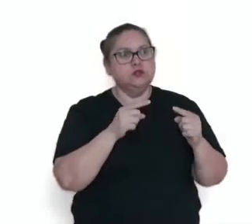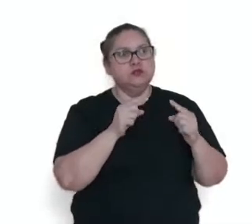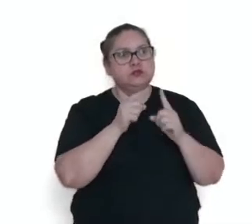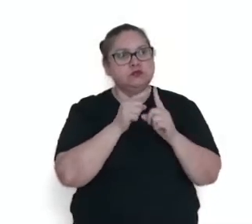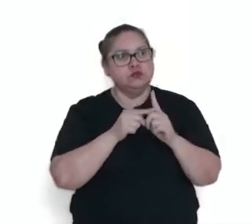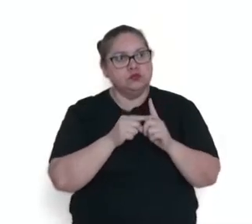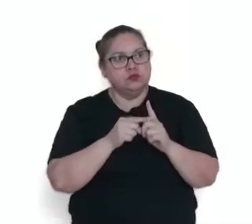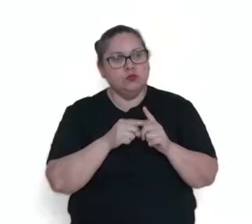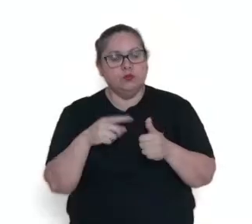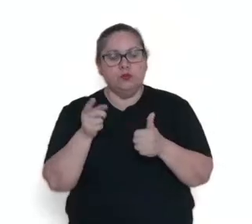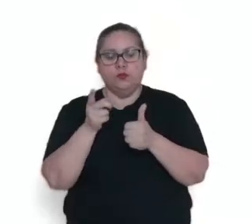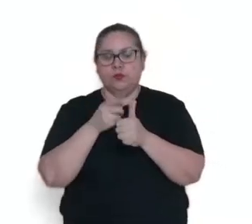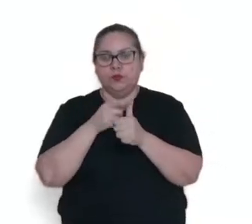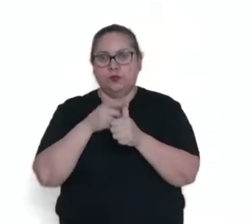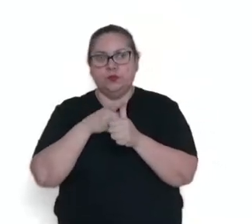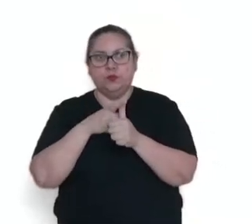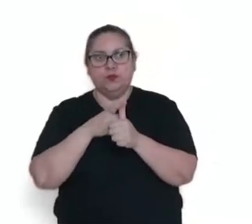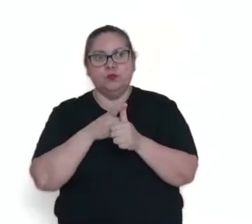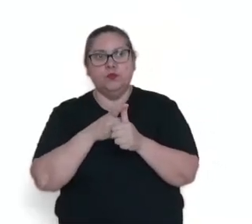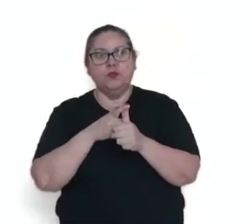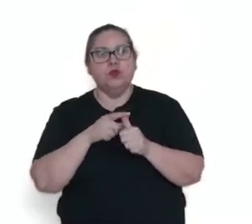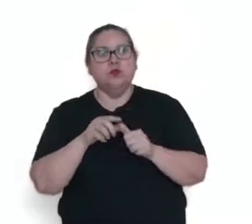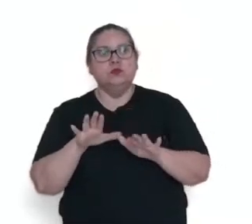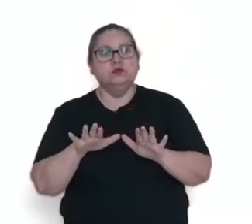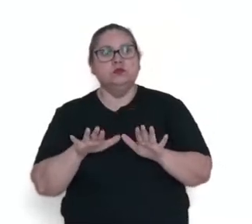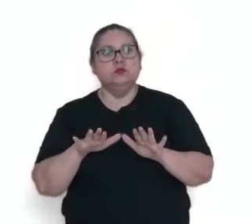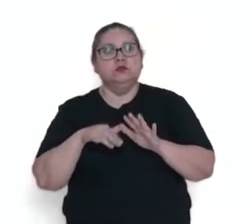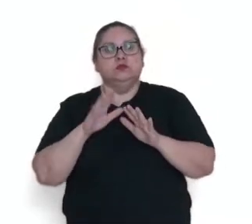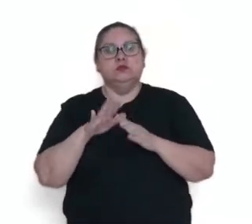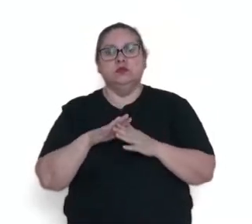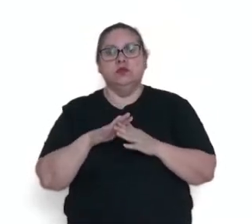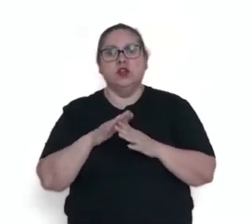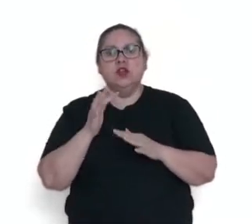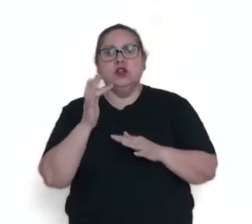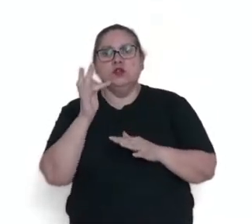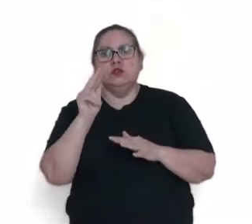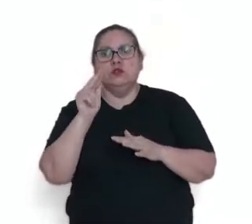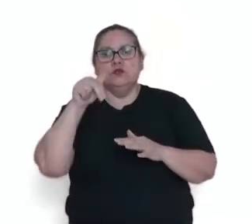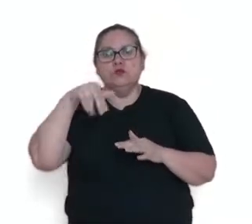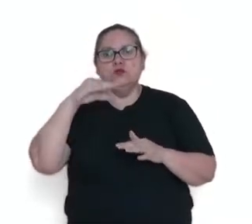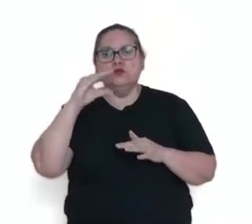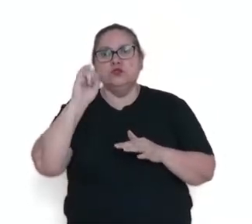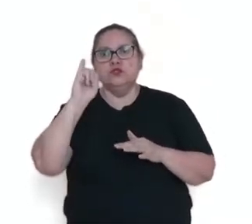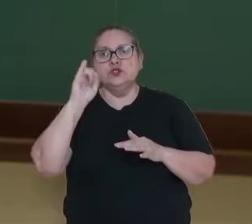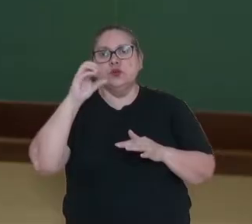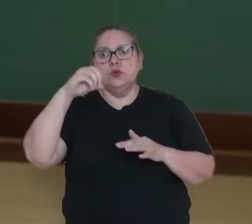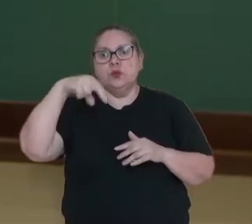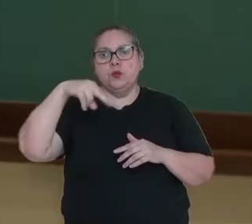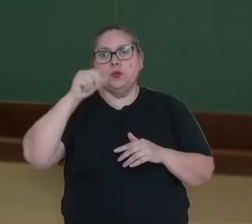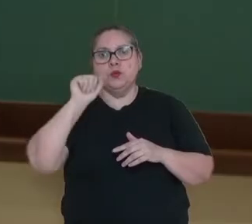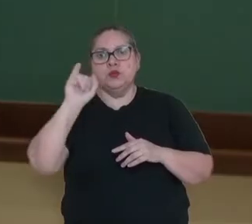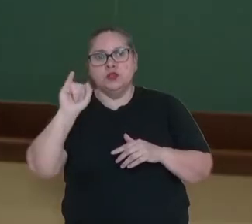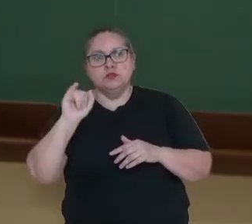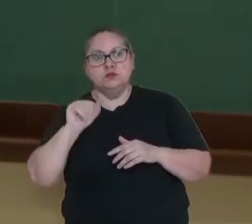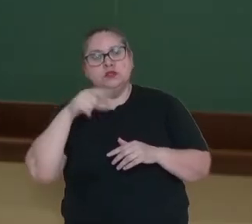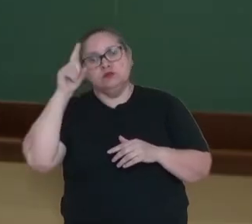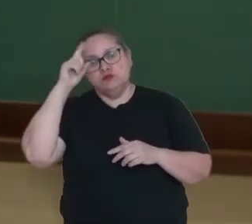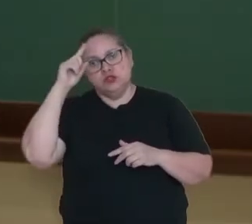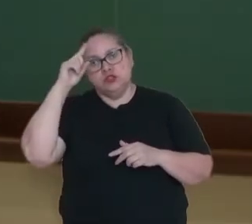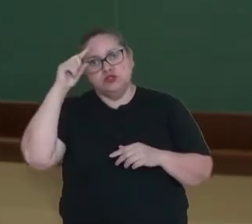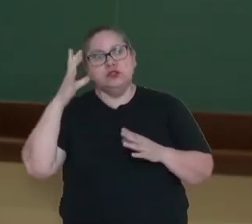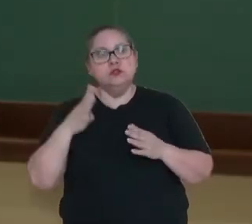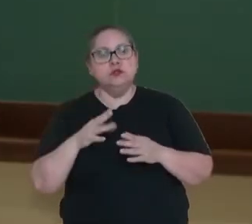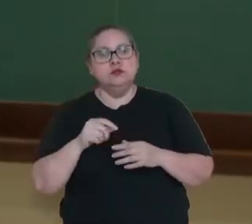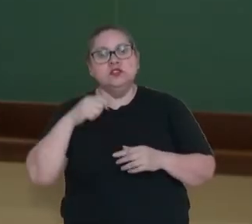Primeiro, os movimentos funcionais. São aqueles que a gente utiliza no nosso cotidiano. Por